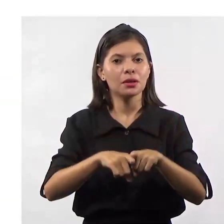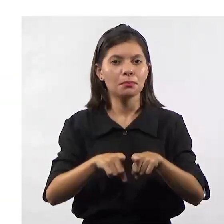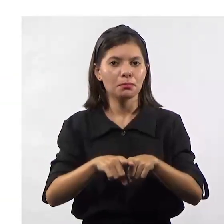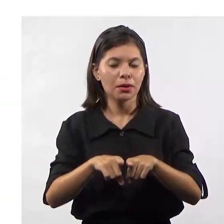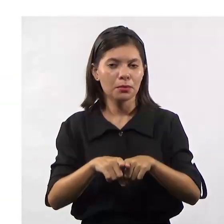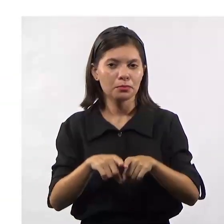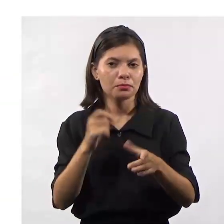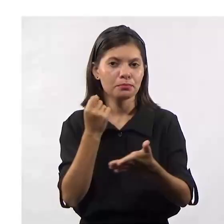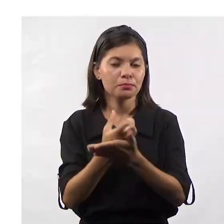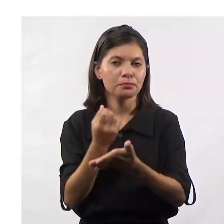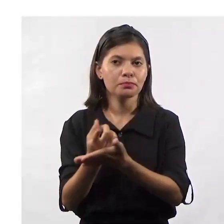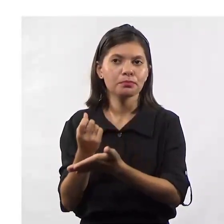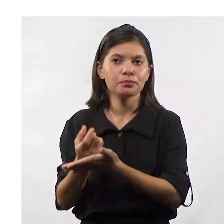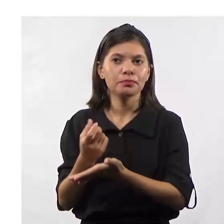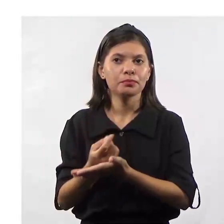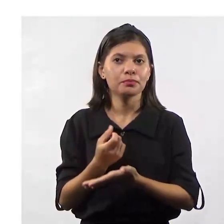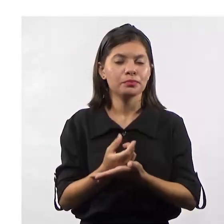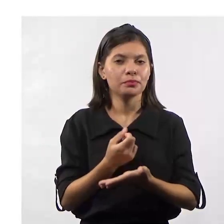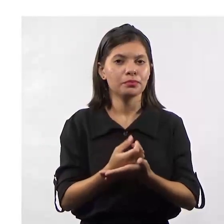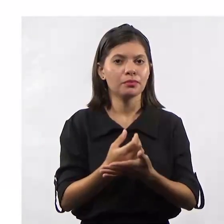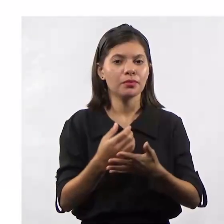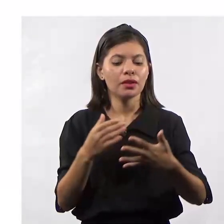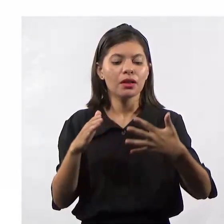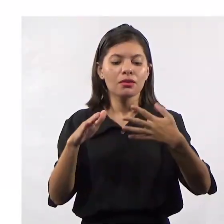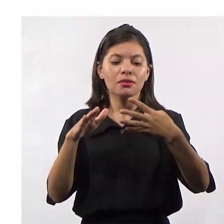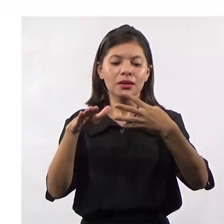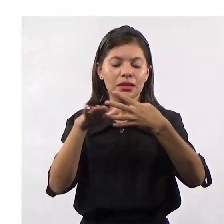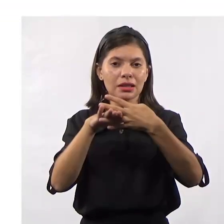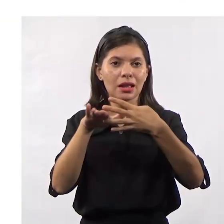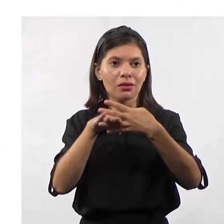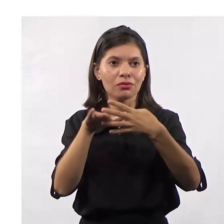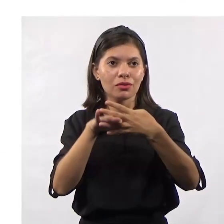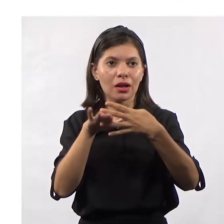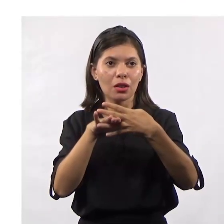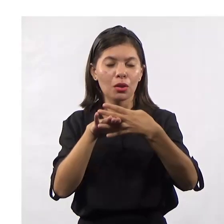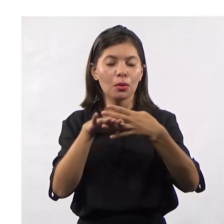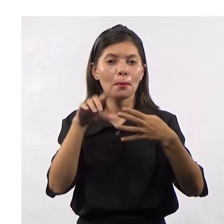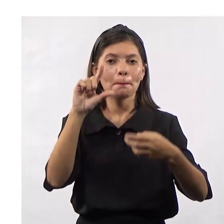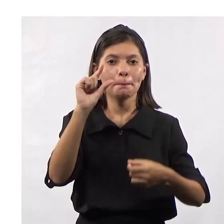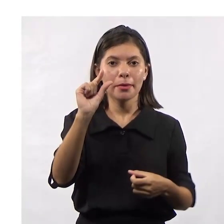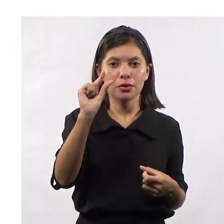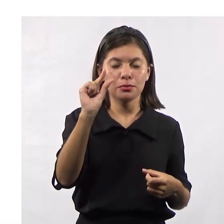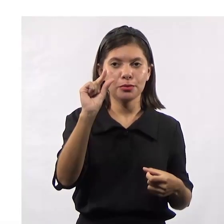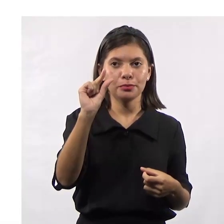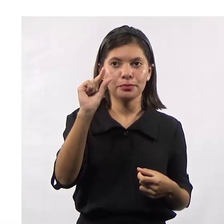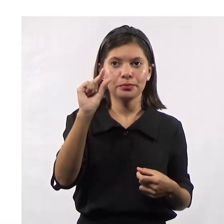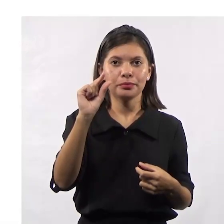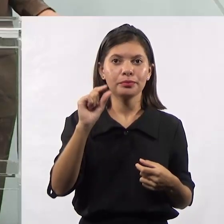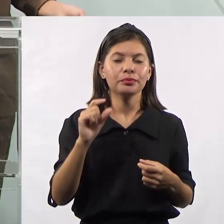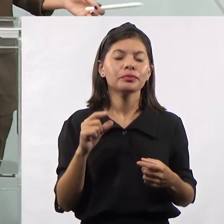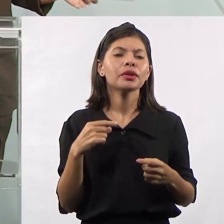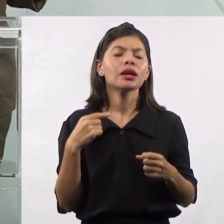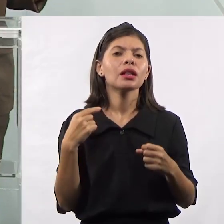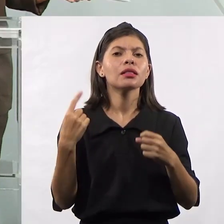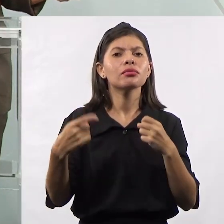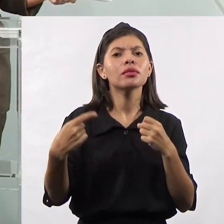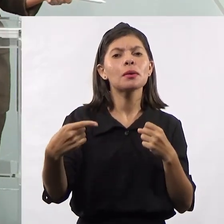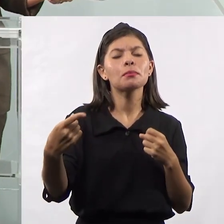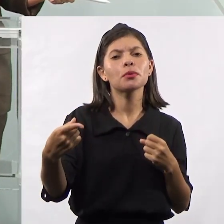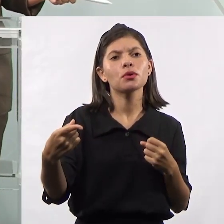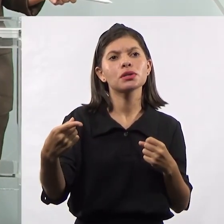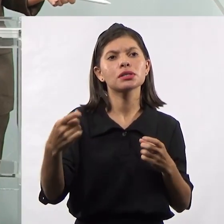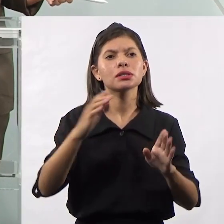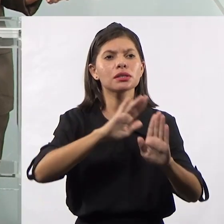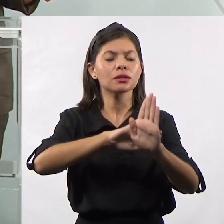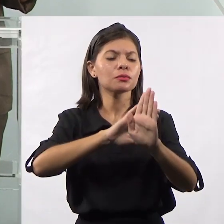lances. E aqui eu tô falando de intervalo mínimo, tá, gente? Bom, e aí então, depois das